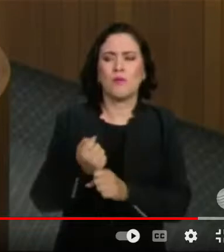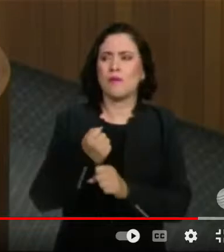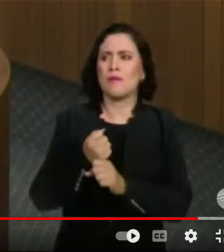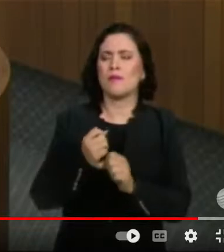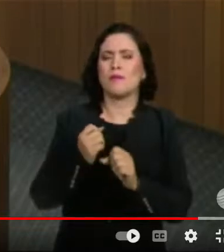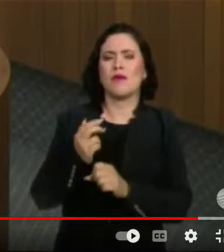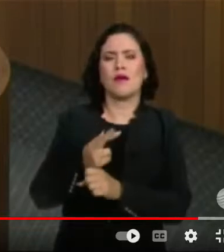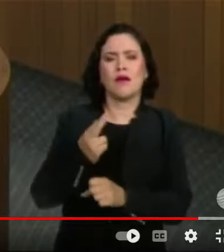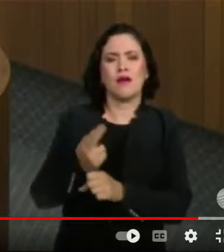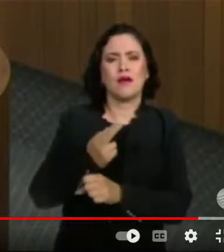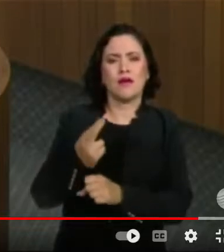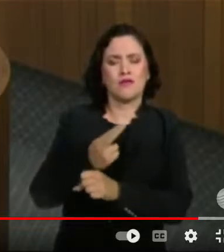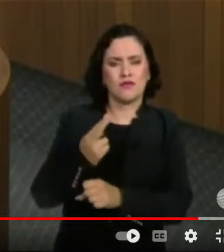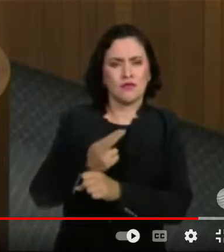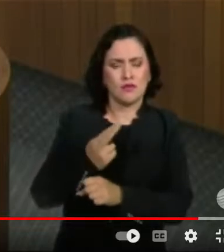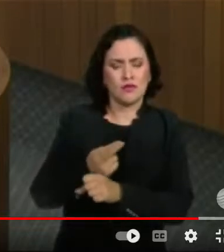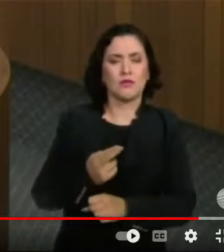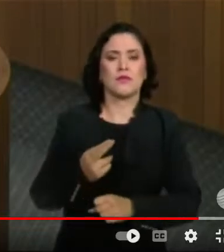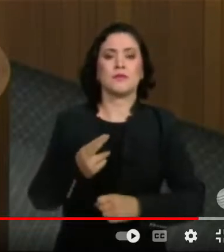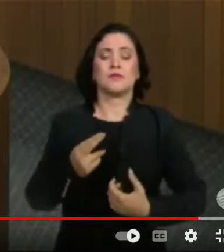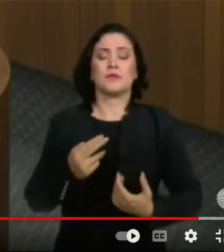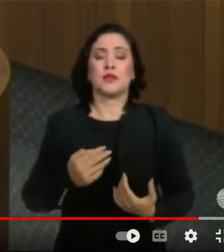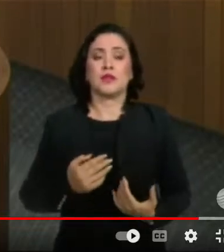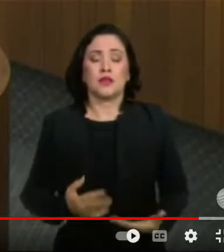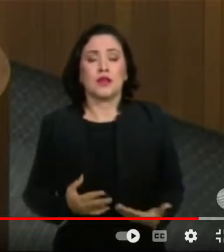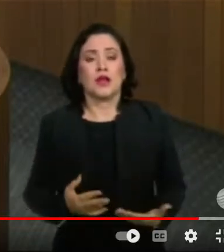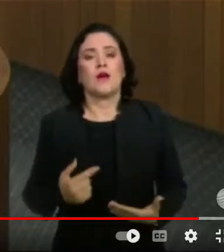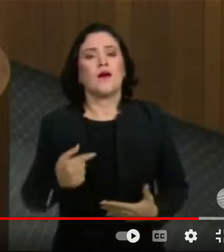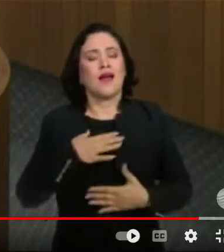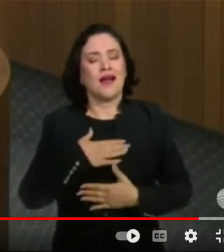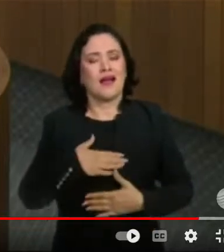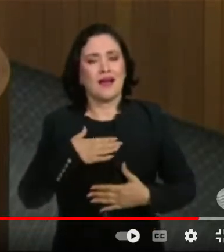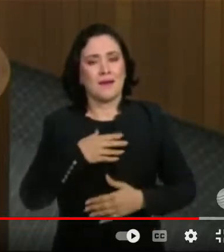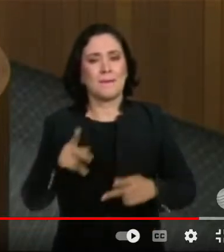sucesso garantido e é a alegria do povo de Bacabal. Muito obrigado, senhor presidente.